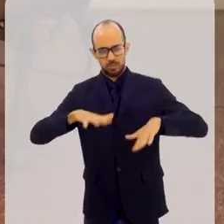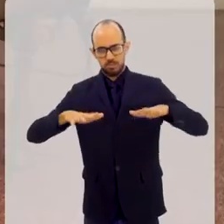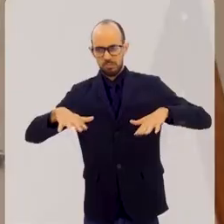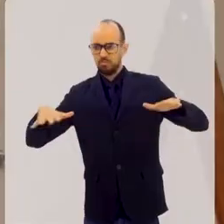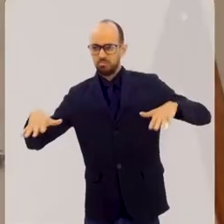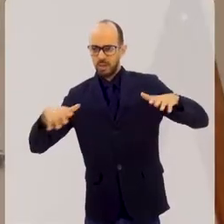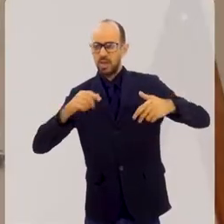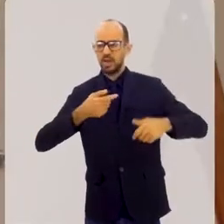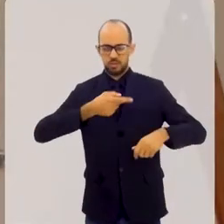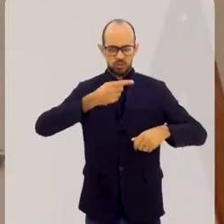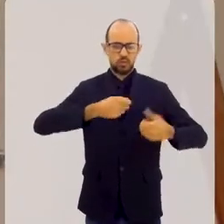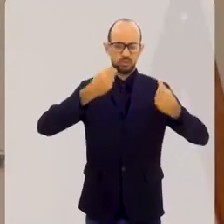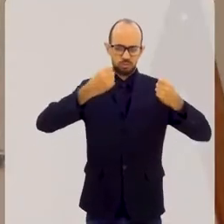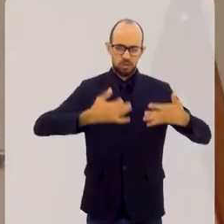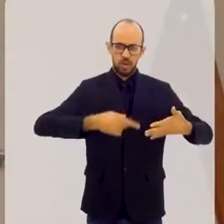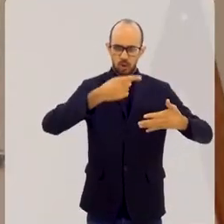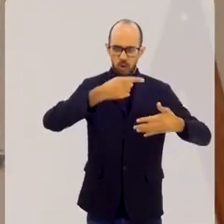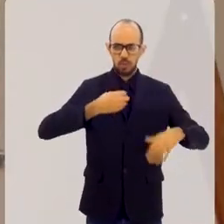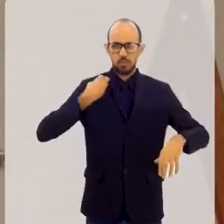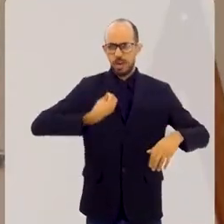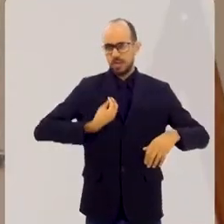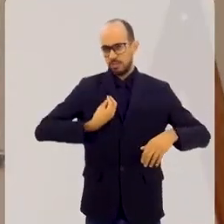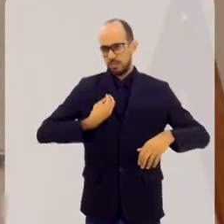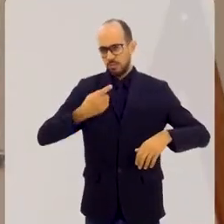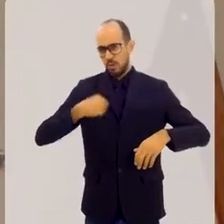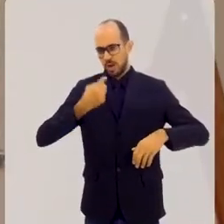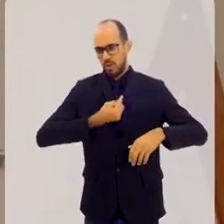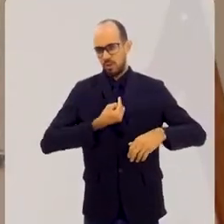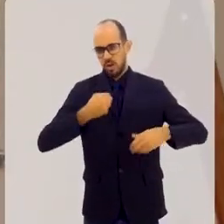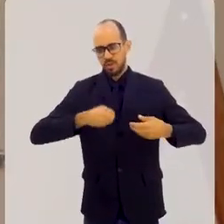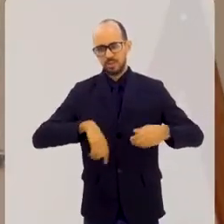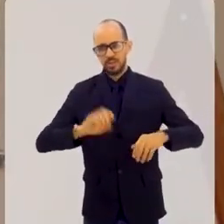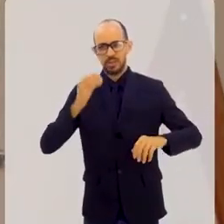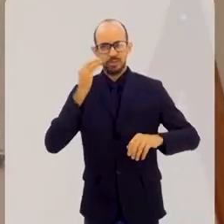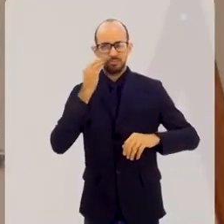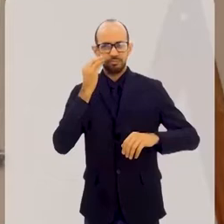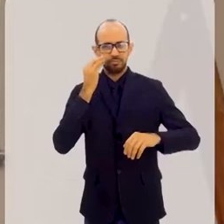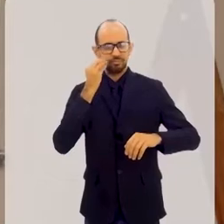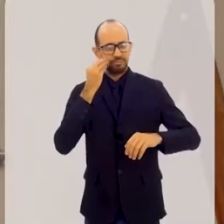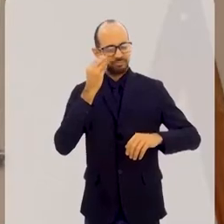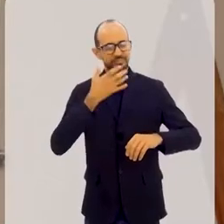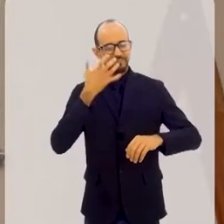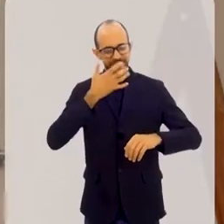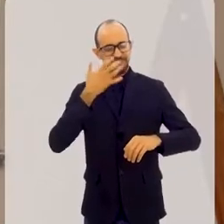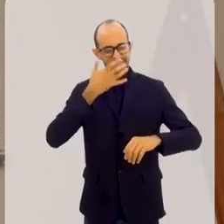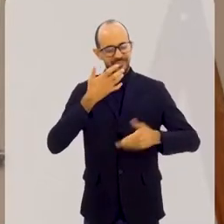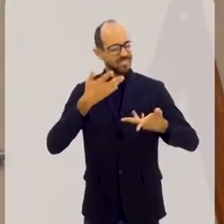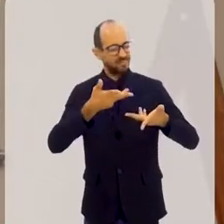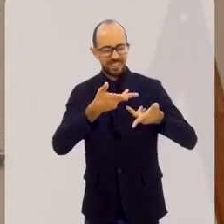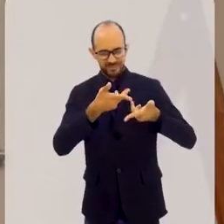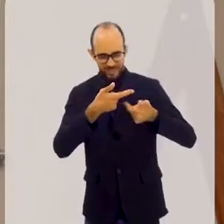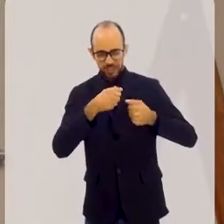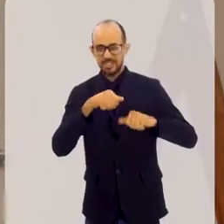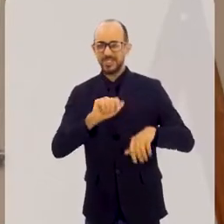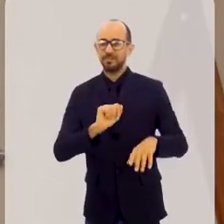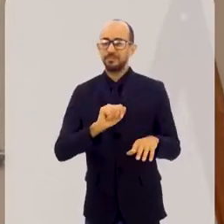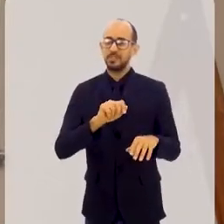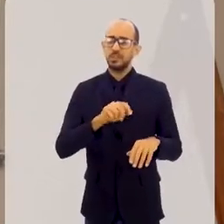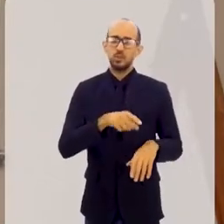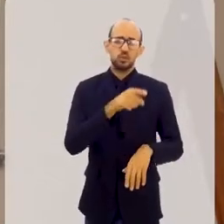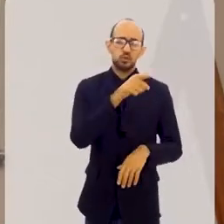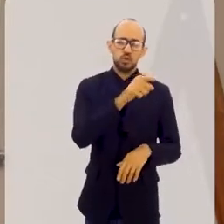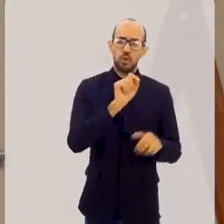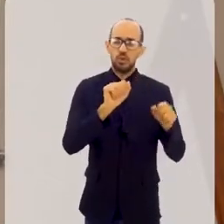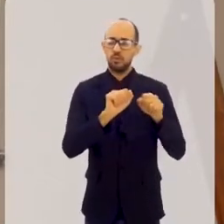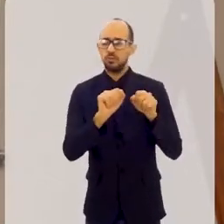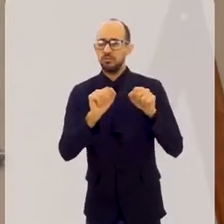criou que inclusive participou da nossa mostra musical que é magnífica e o